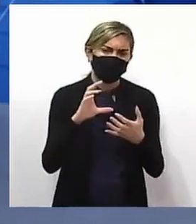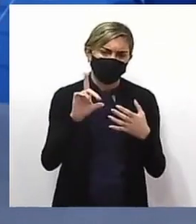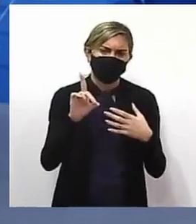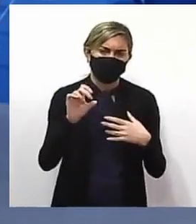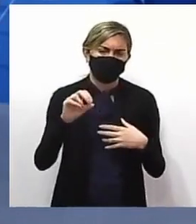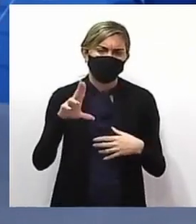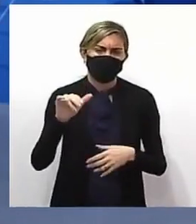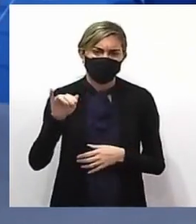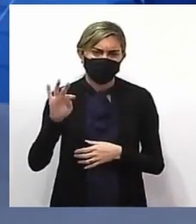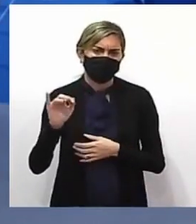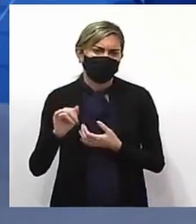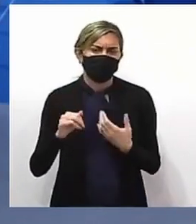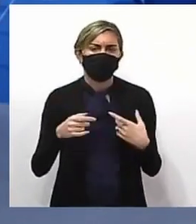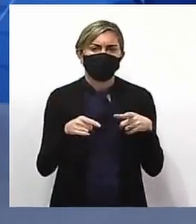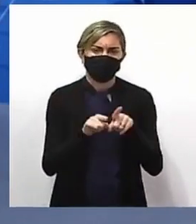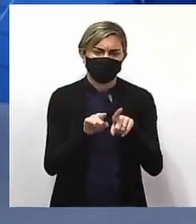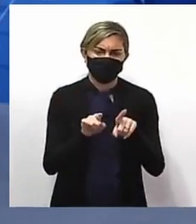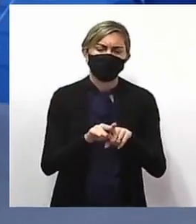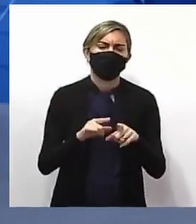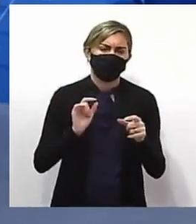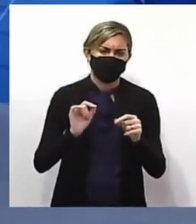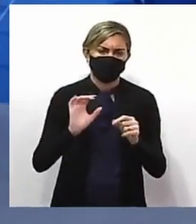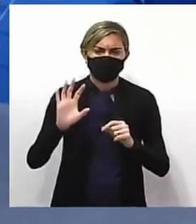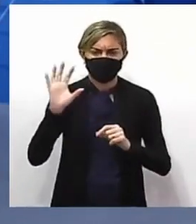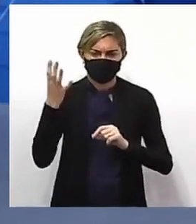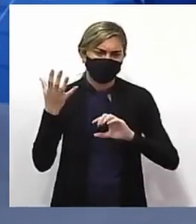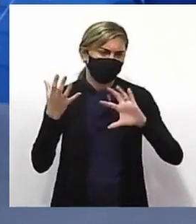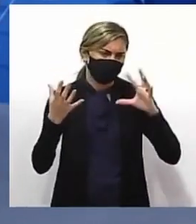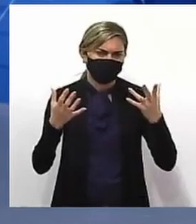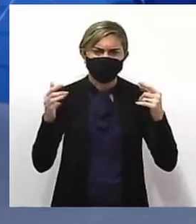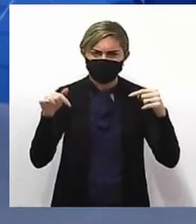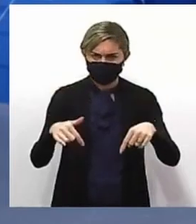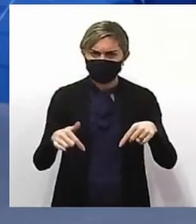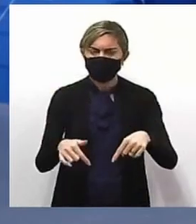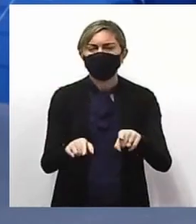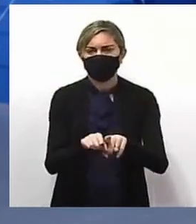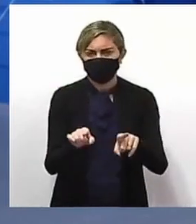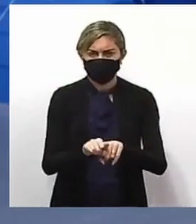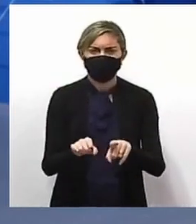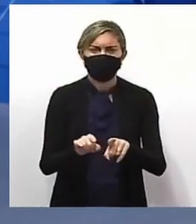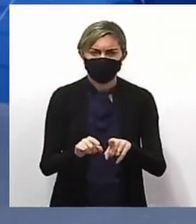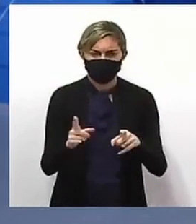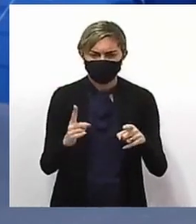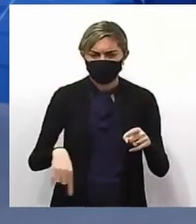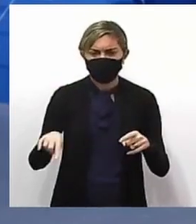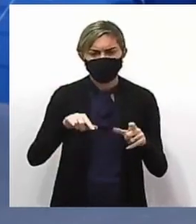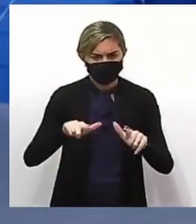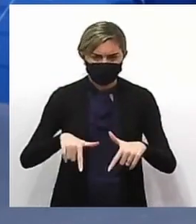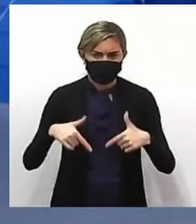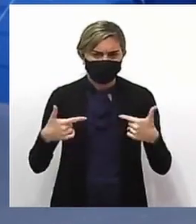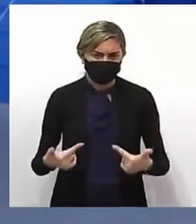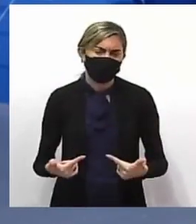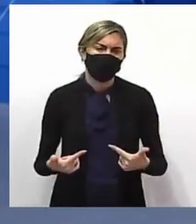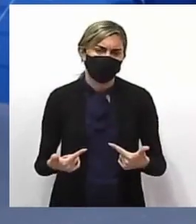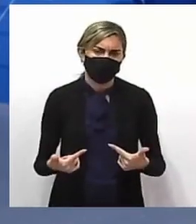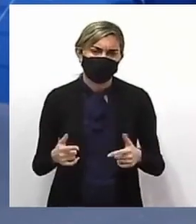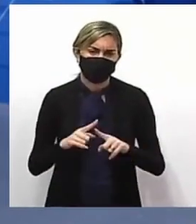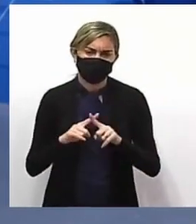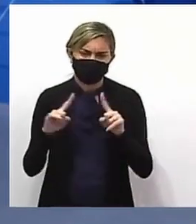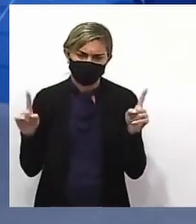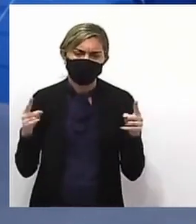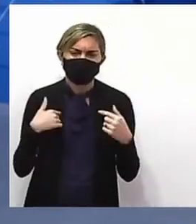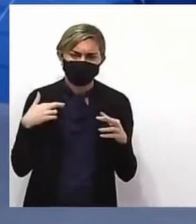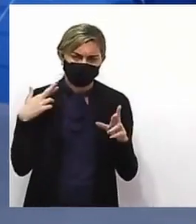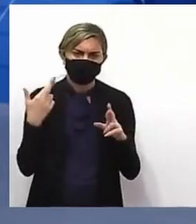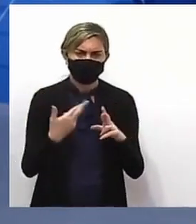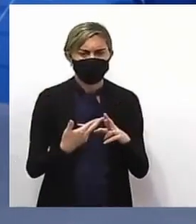então a gente tem que lidar também com o que está acontecendo ali no presente, no presente das nossas ações. Mas as